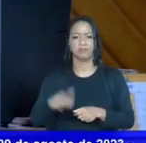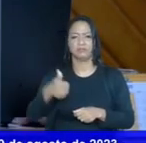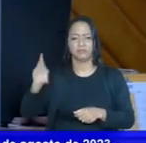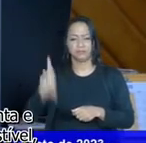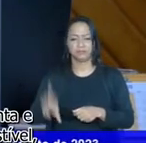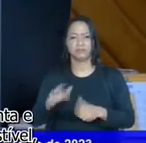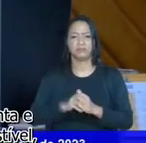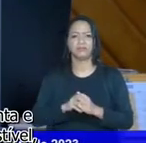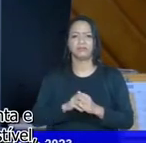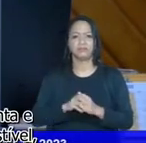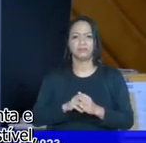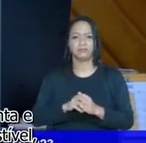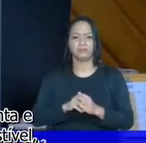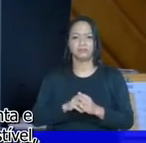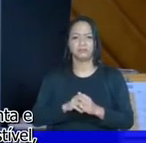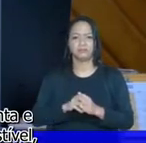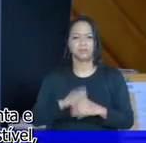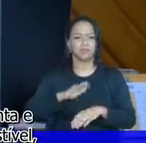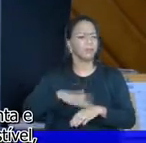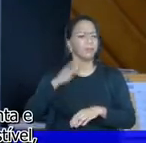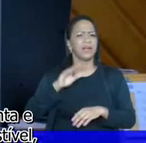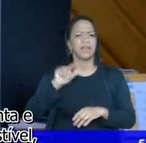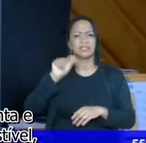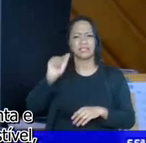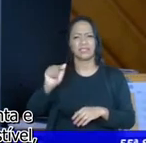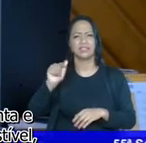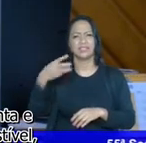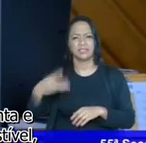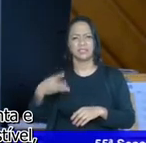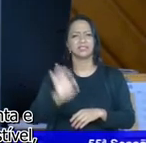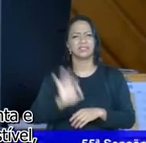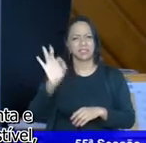R$112.100, ou seja, mais de